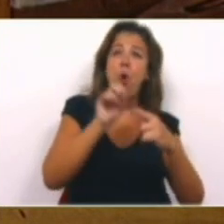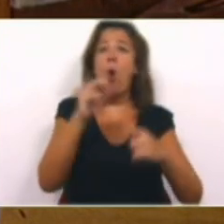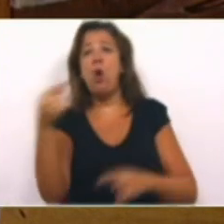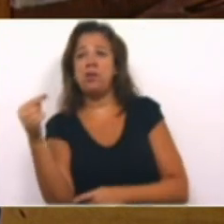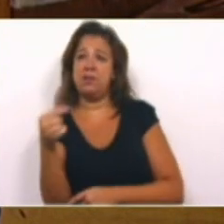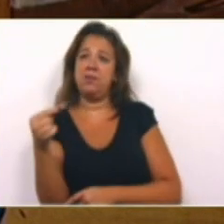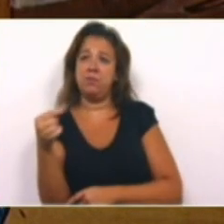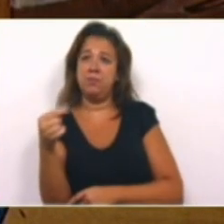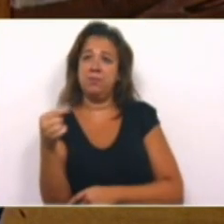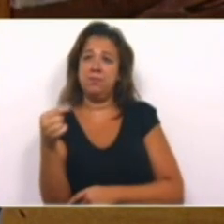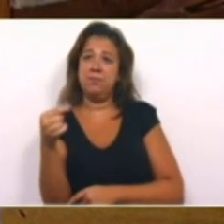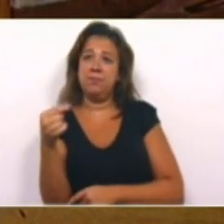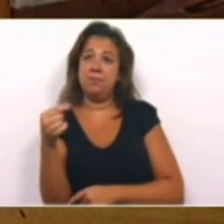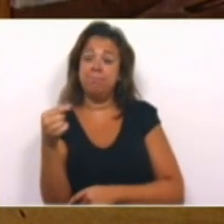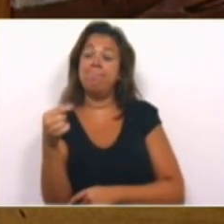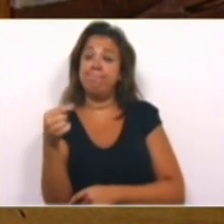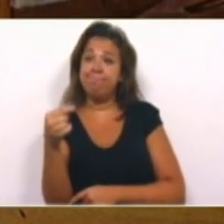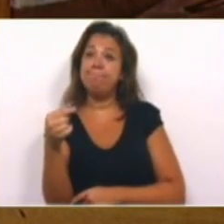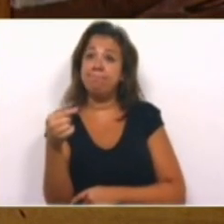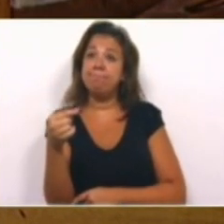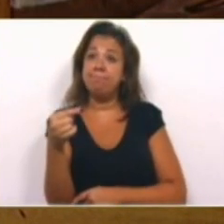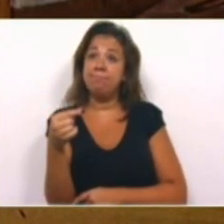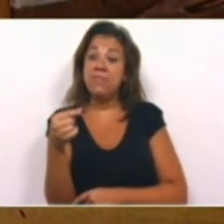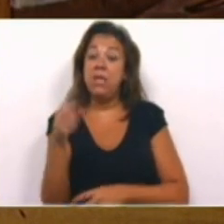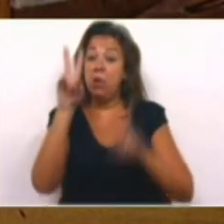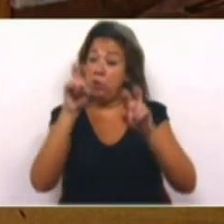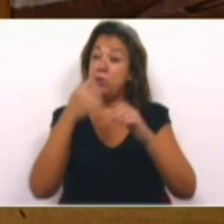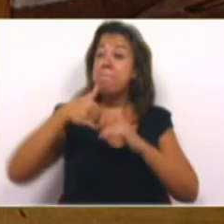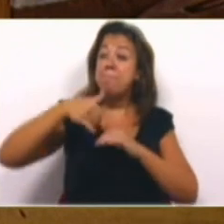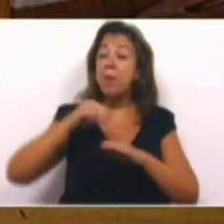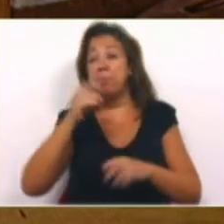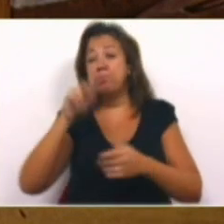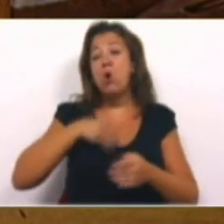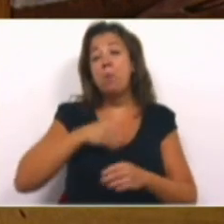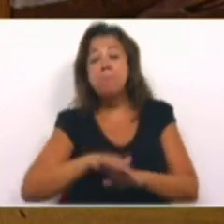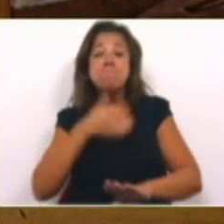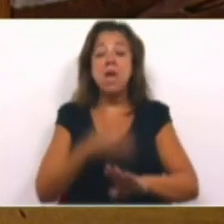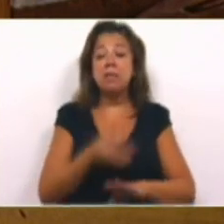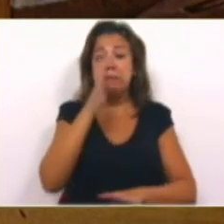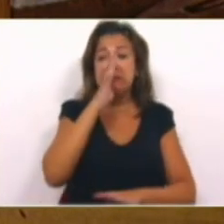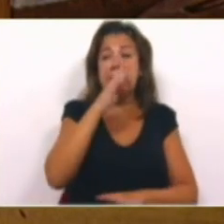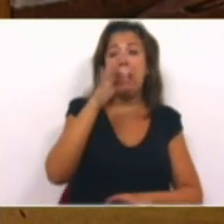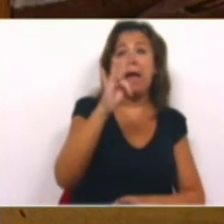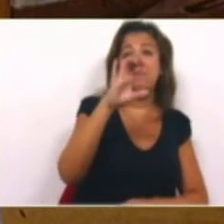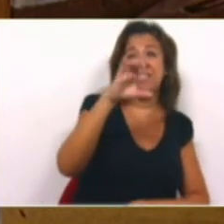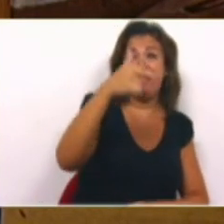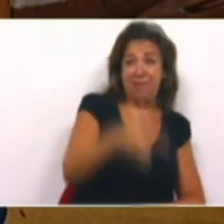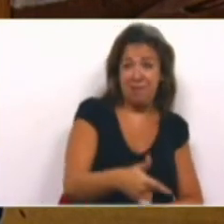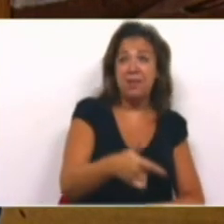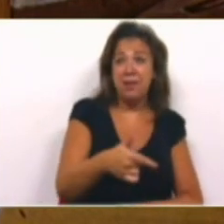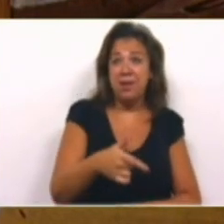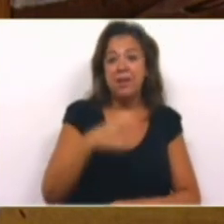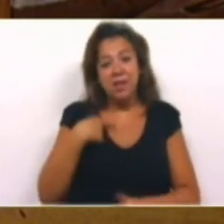sejam eles negativos. A questão torna-se ainda mais preocupante quando a FCT, tutelada pelo